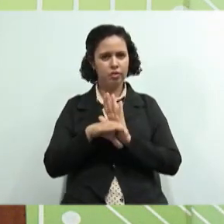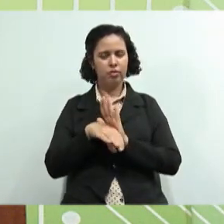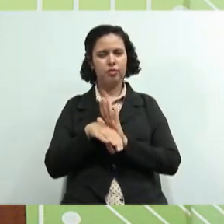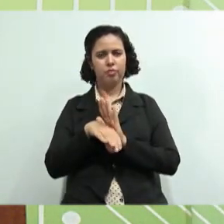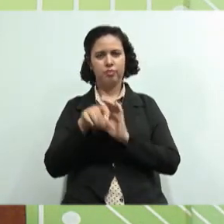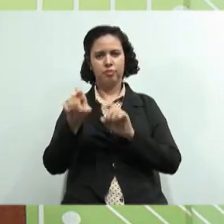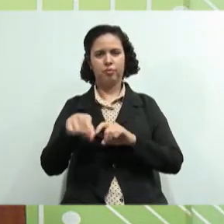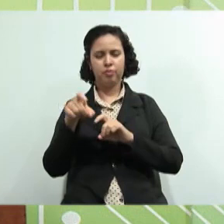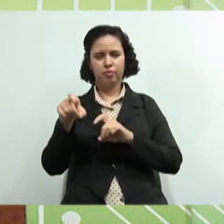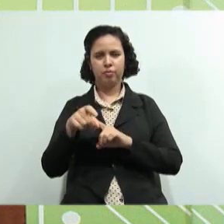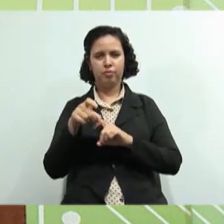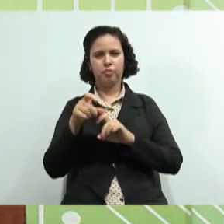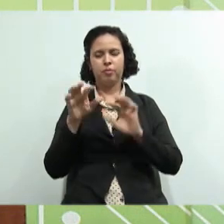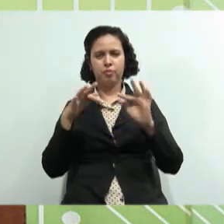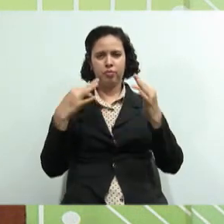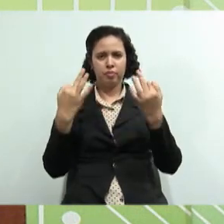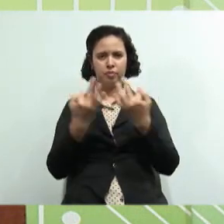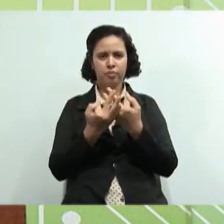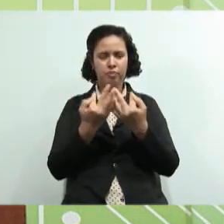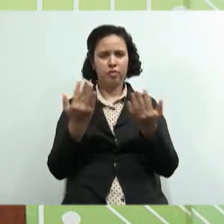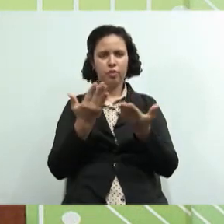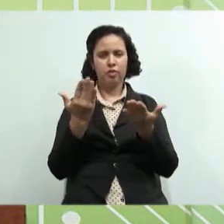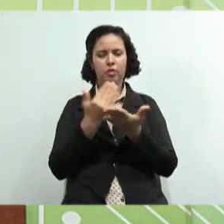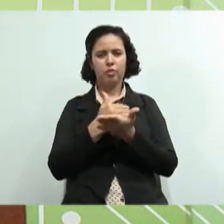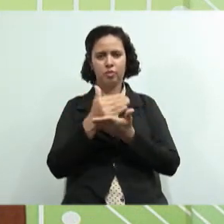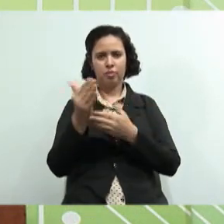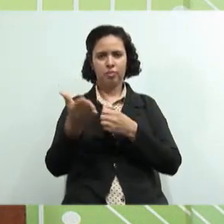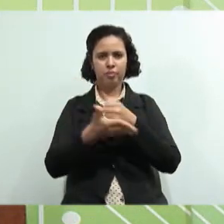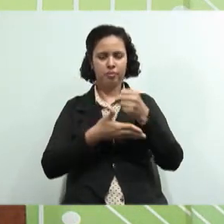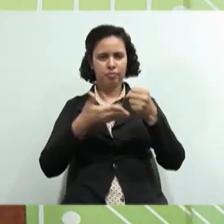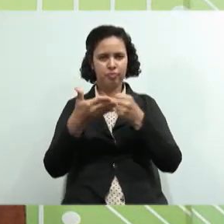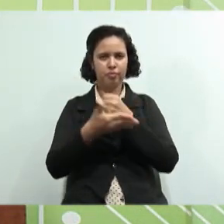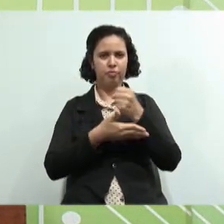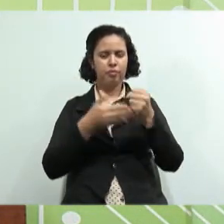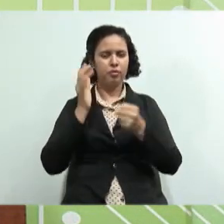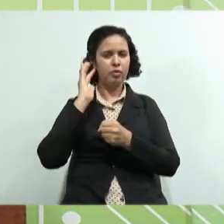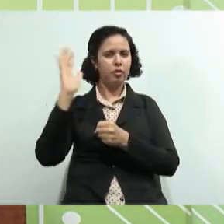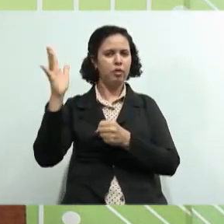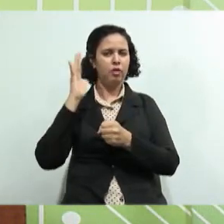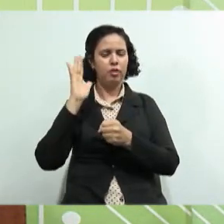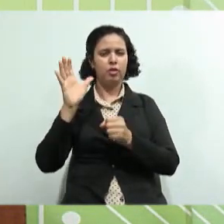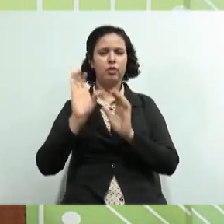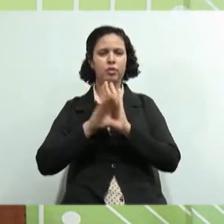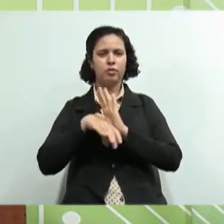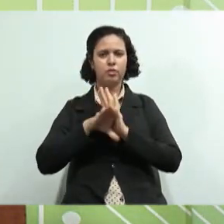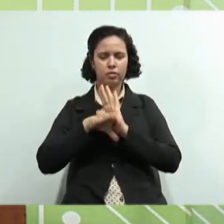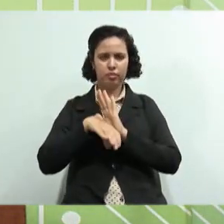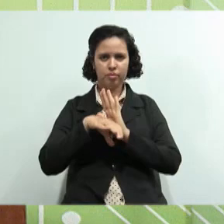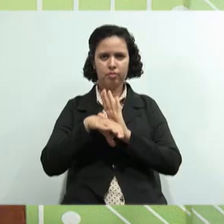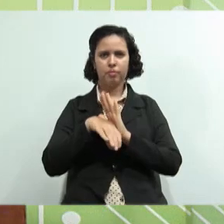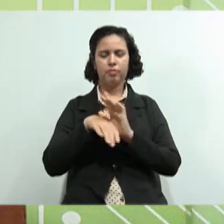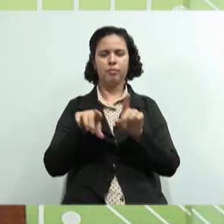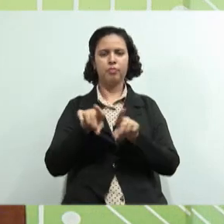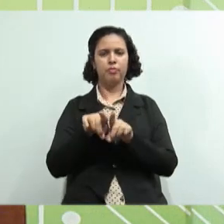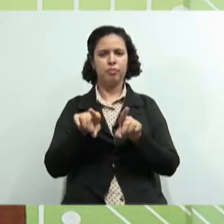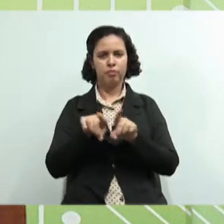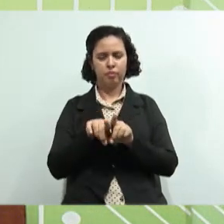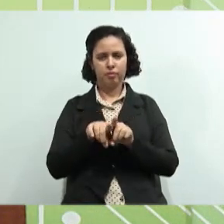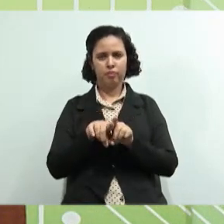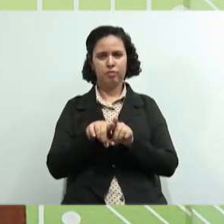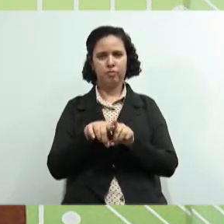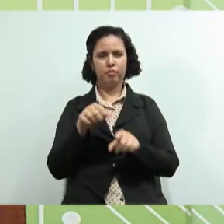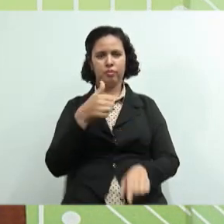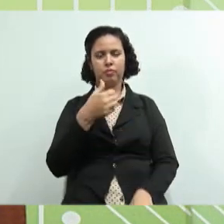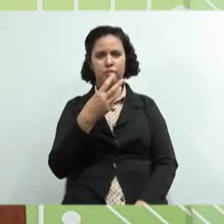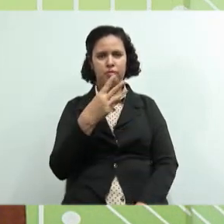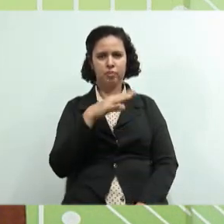nosso curso começa com uma base mais teórica, a gente vai discutir alguns conceitos, alguns princípios, classificações, os 13 ramos